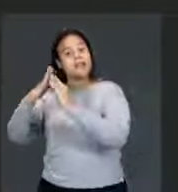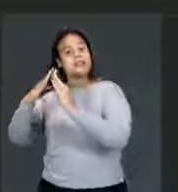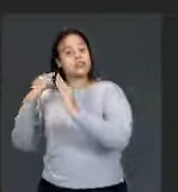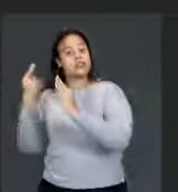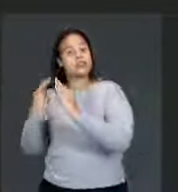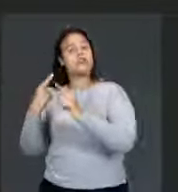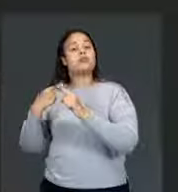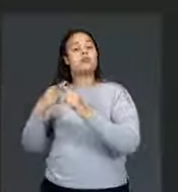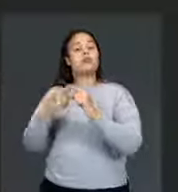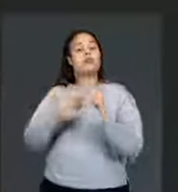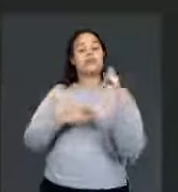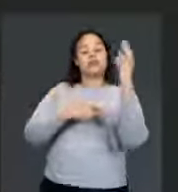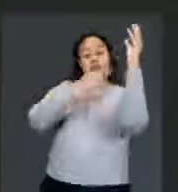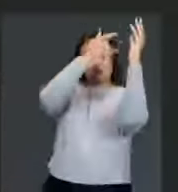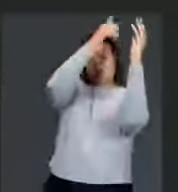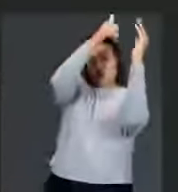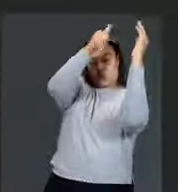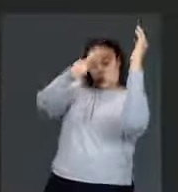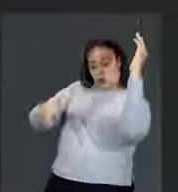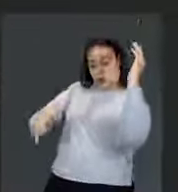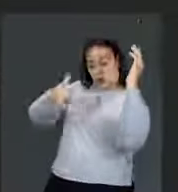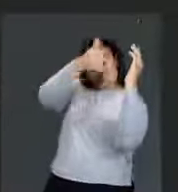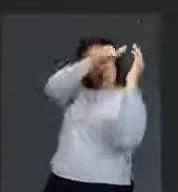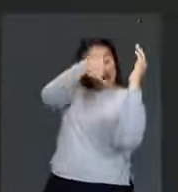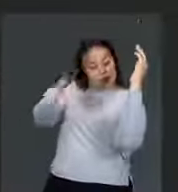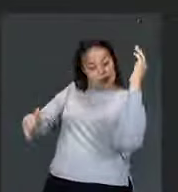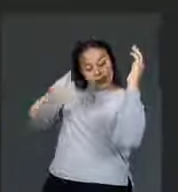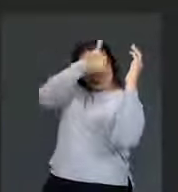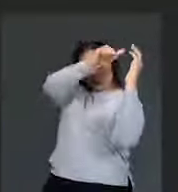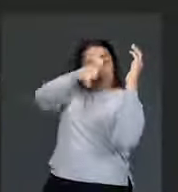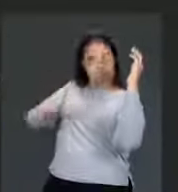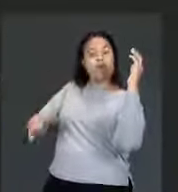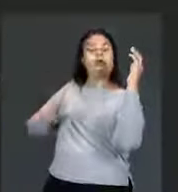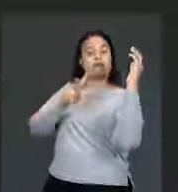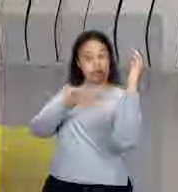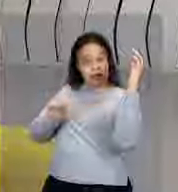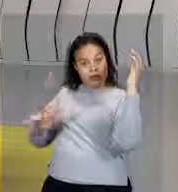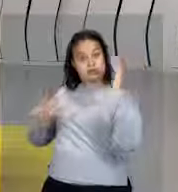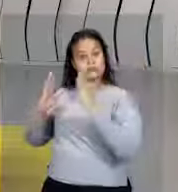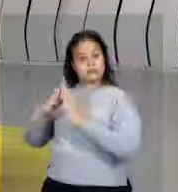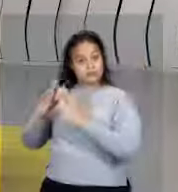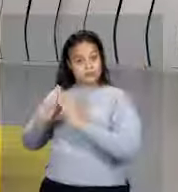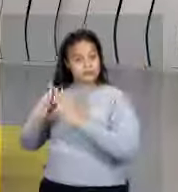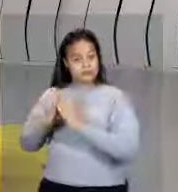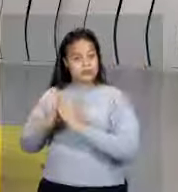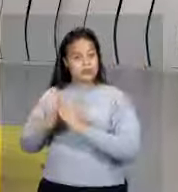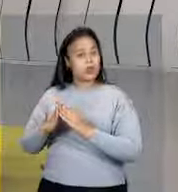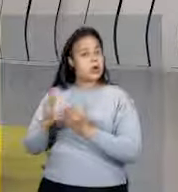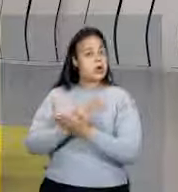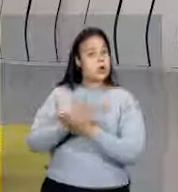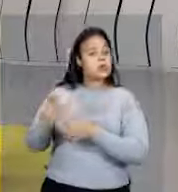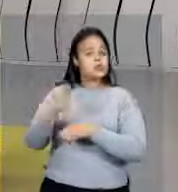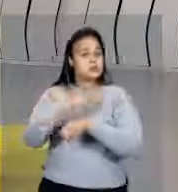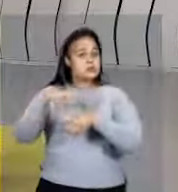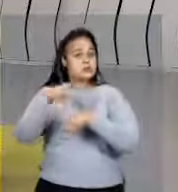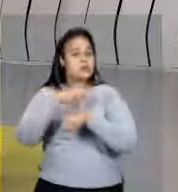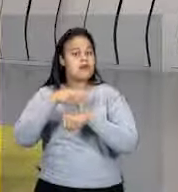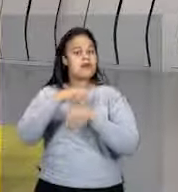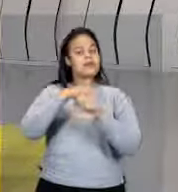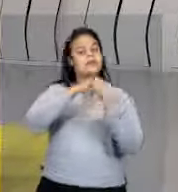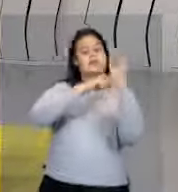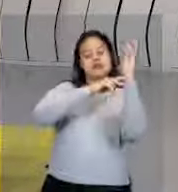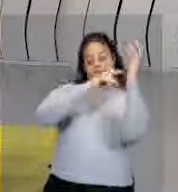rede de distribuição elétrica. Na maioria dos países, a corrente alternada ela tem uma